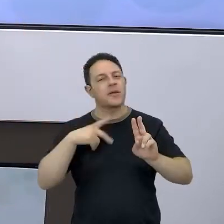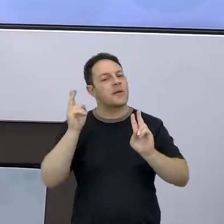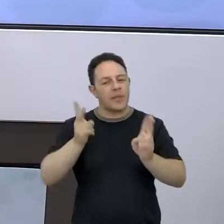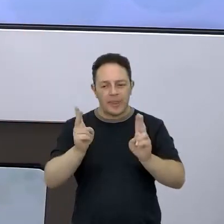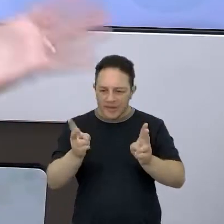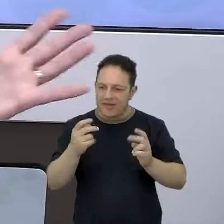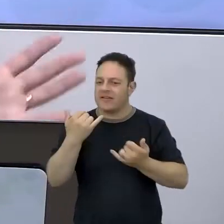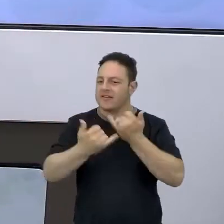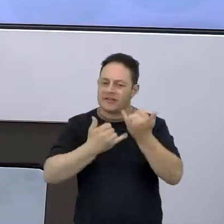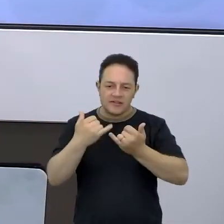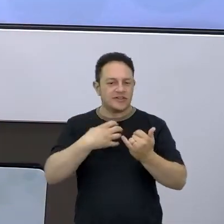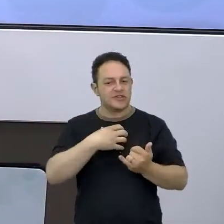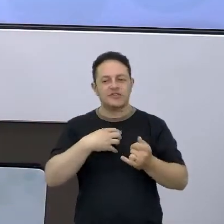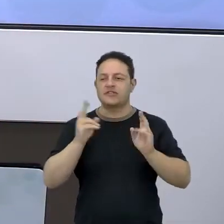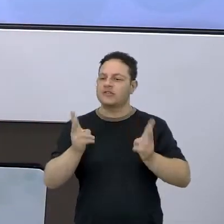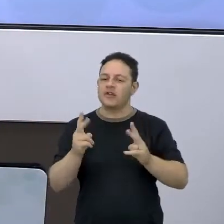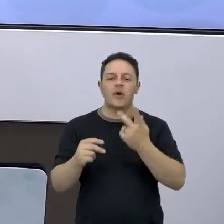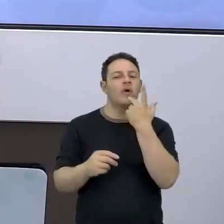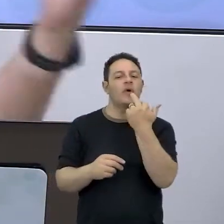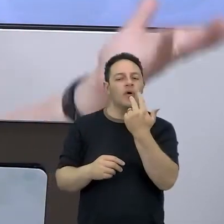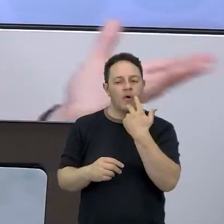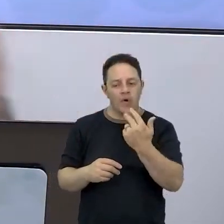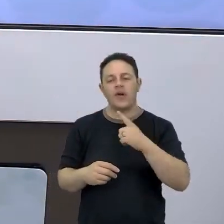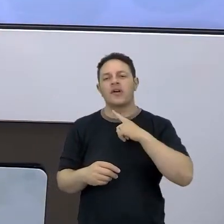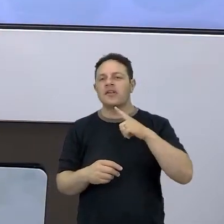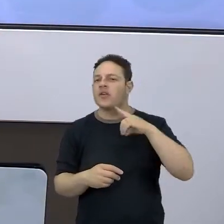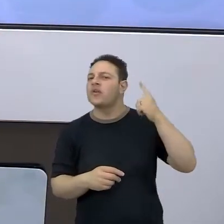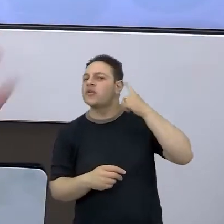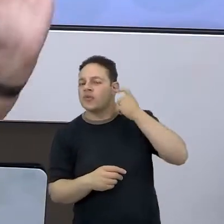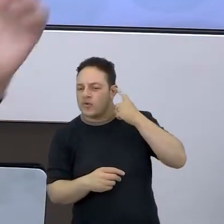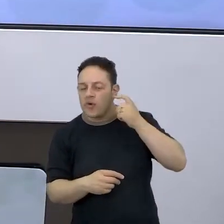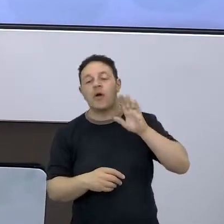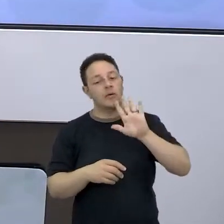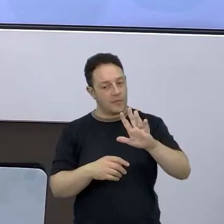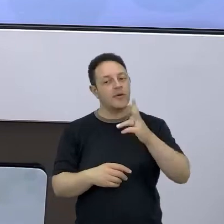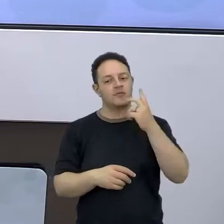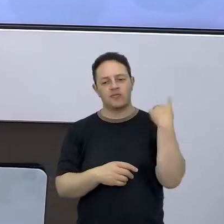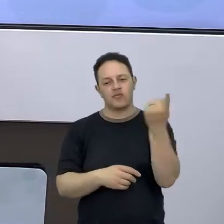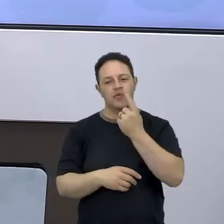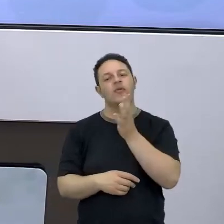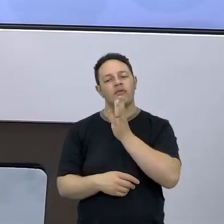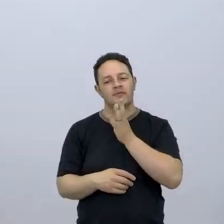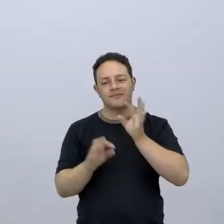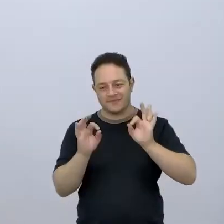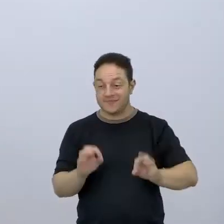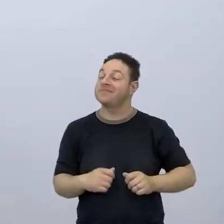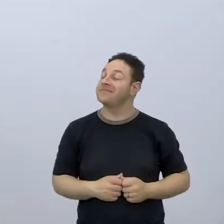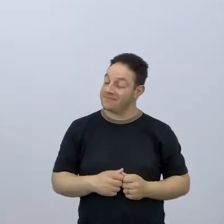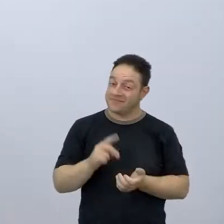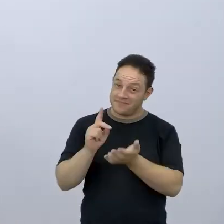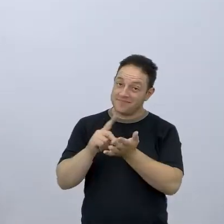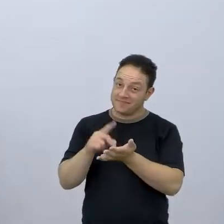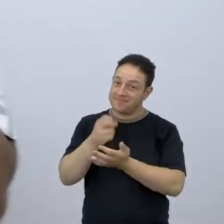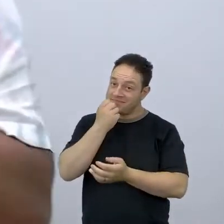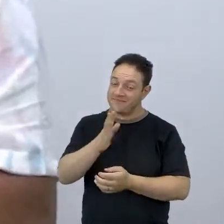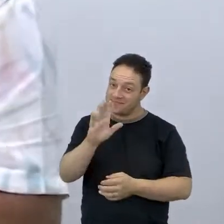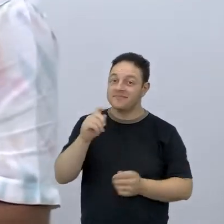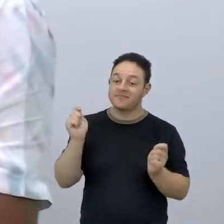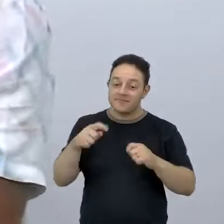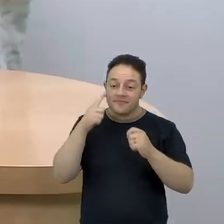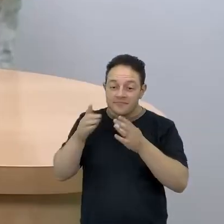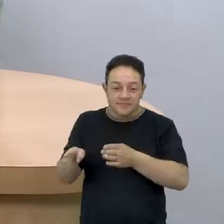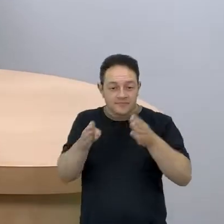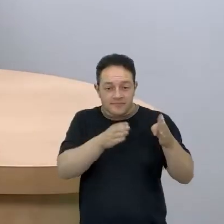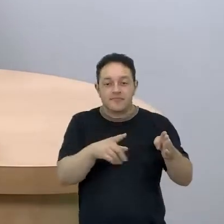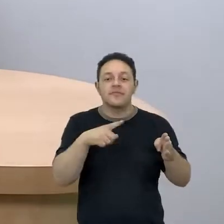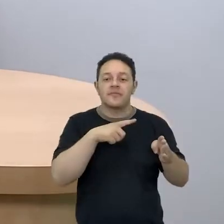do mesmo estilo aí, com as cores, fazendo até sons às vezes, mas é bem conhecido mesmo. É isso aí, muito bom. E dá pra fazer uma versão em tabuleiro,